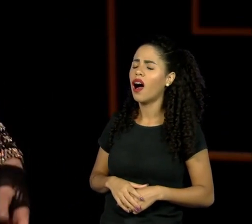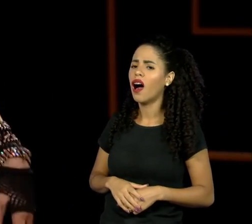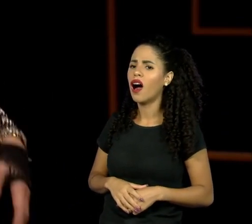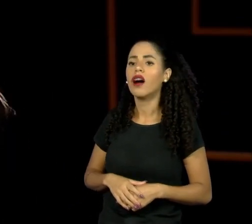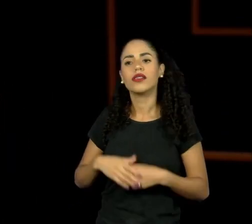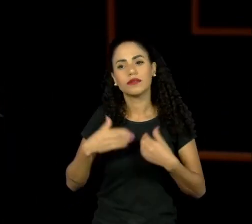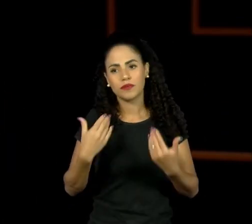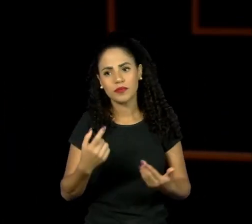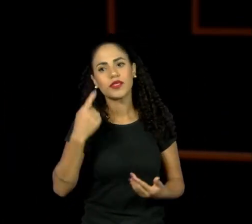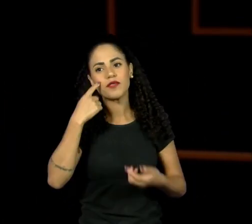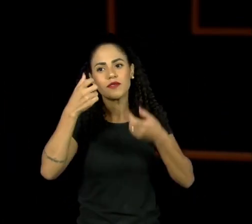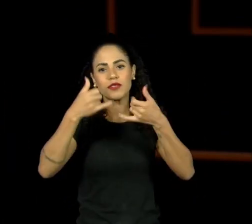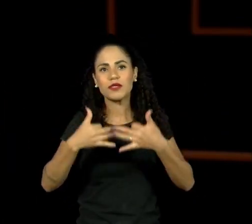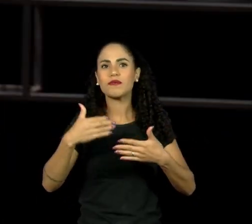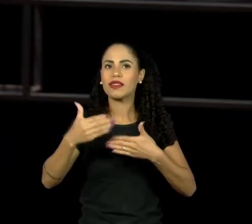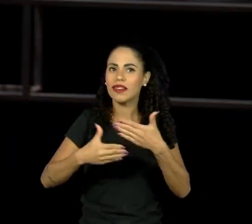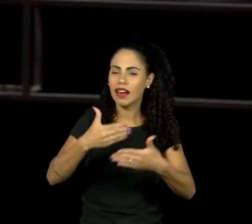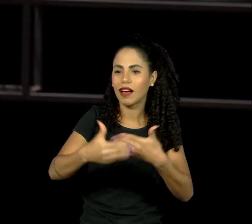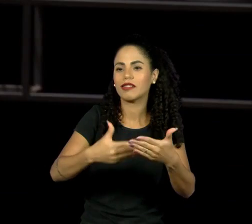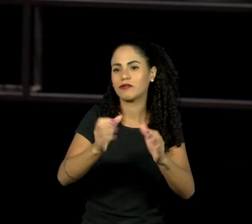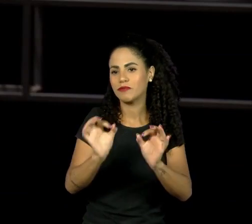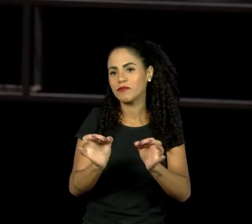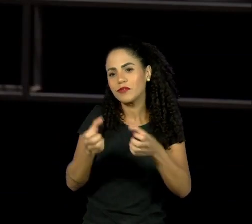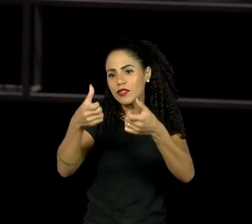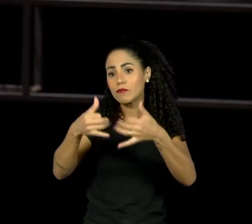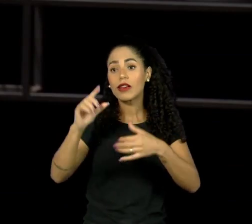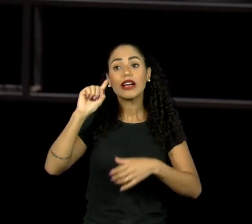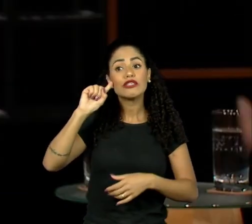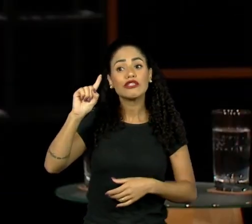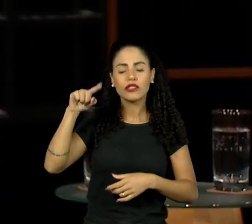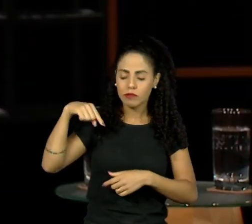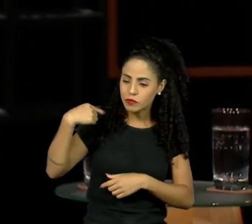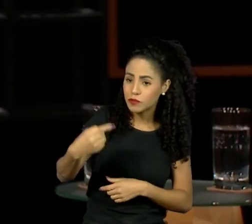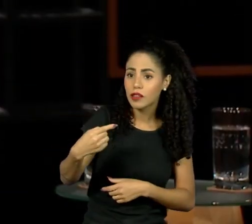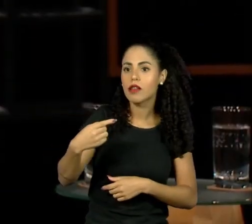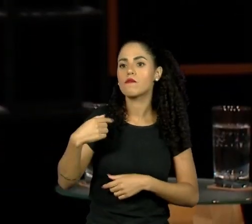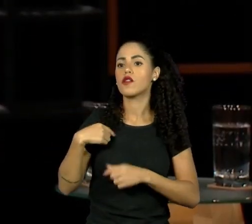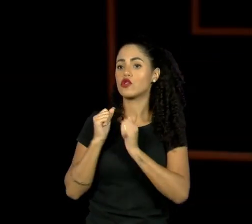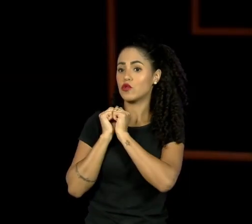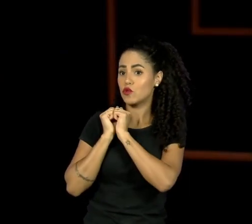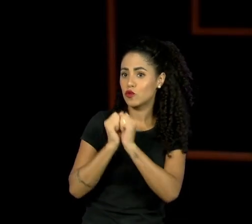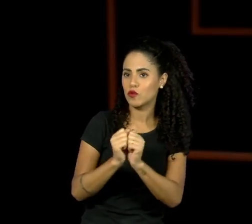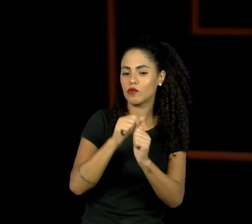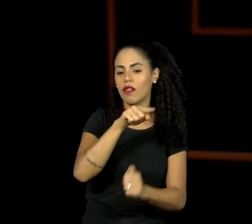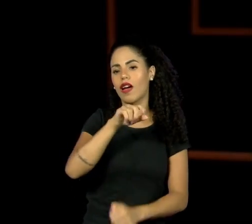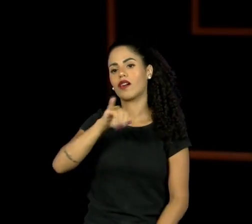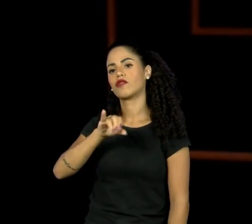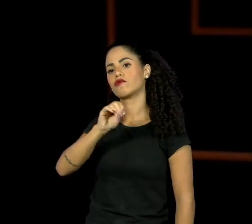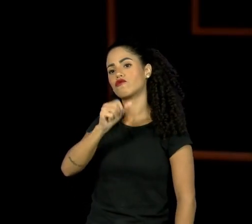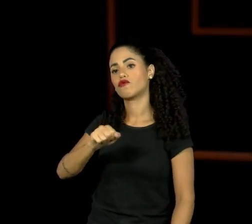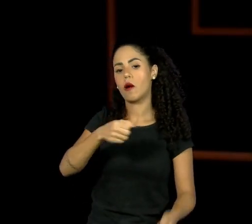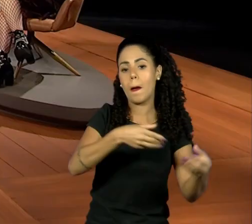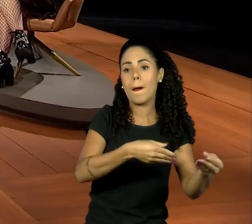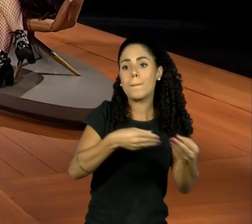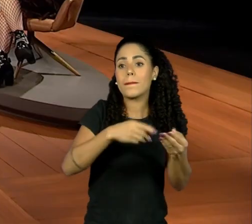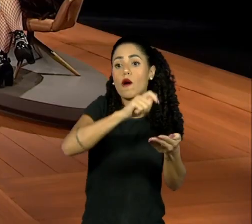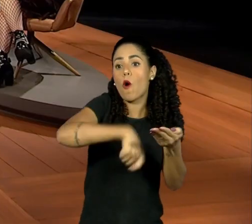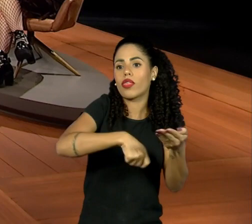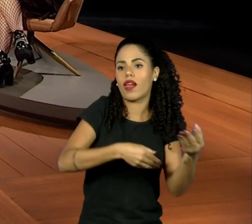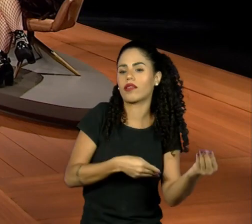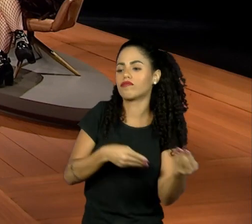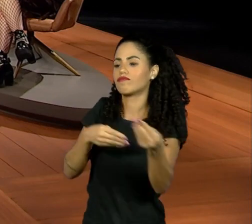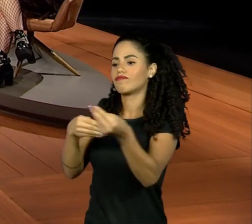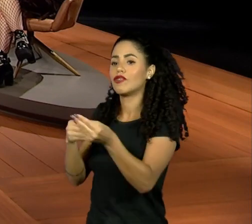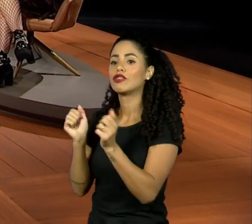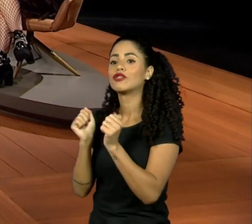vai chegar isso. lá. Olha como é que junta, né? No dia seguinte, nós vamos no João, eu pego o contrato e eu tenho que encontrar meu pai,